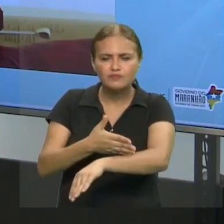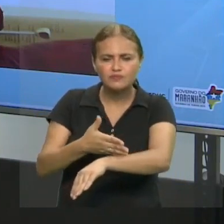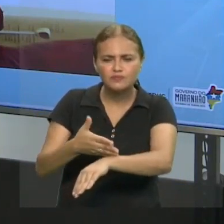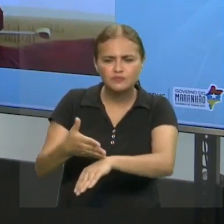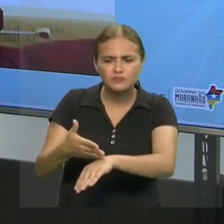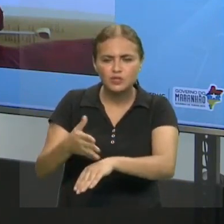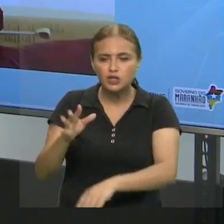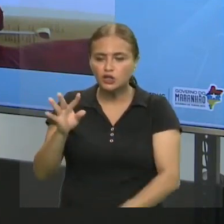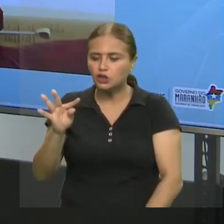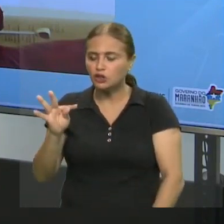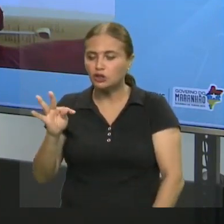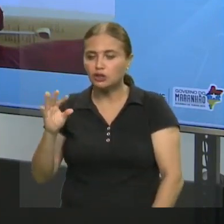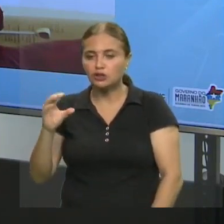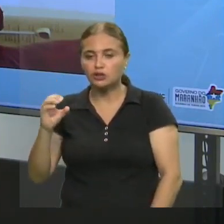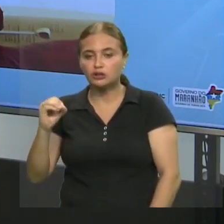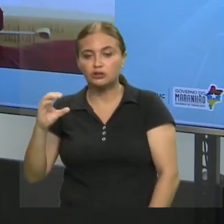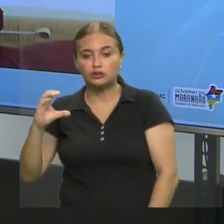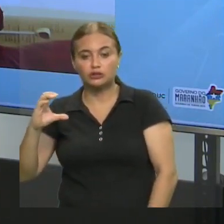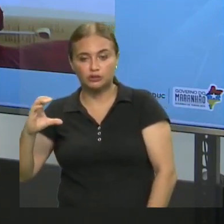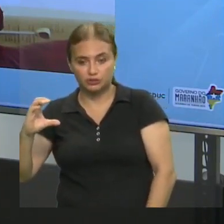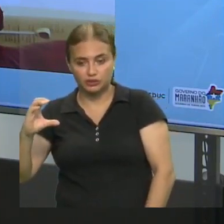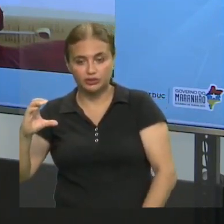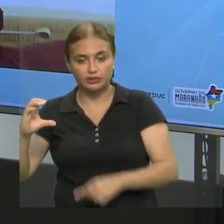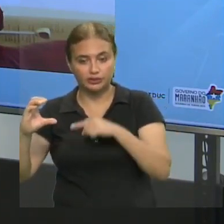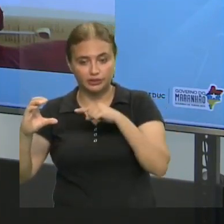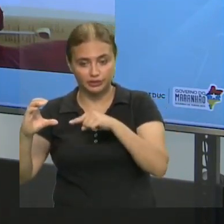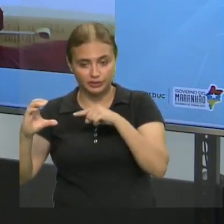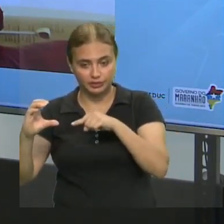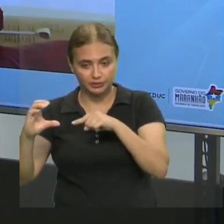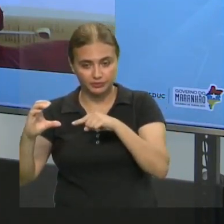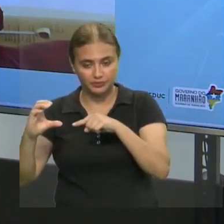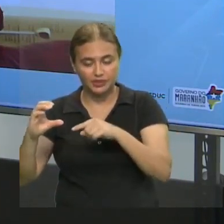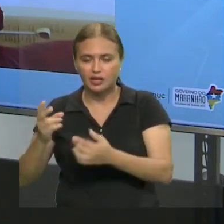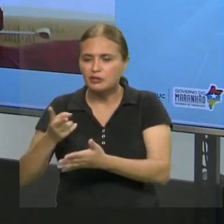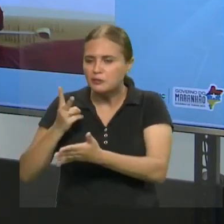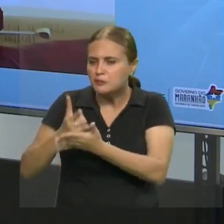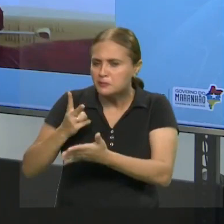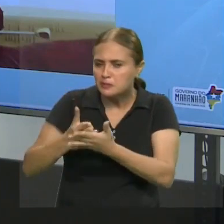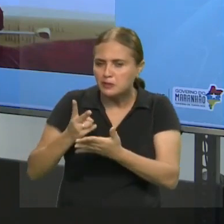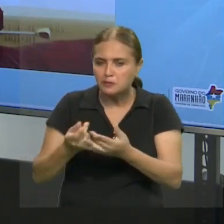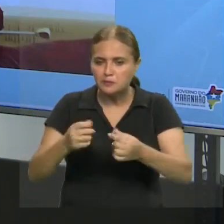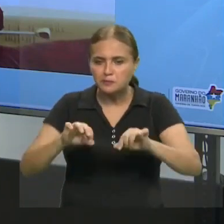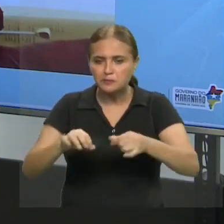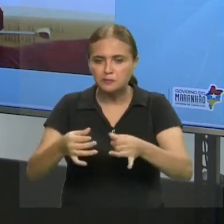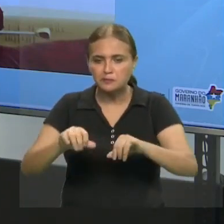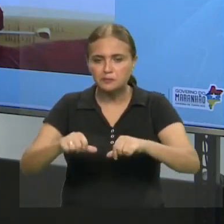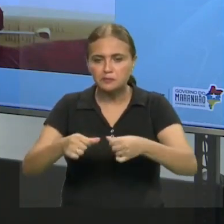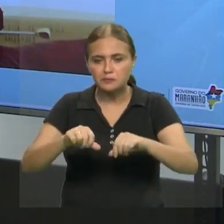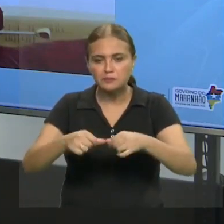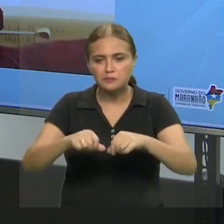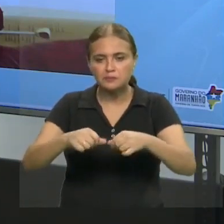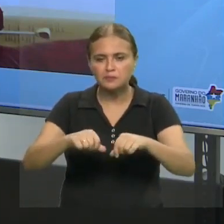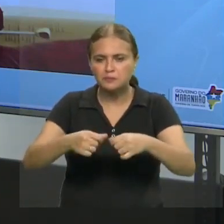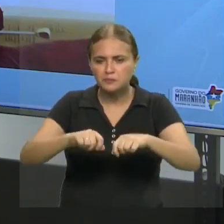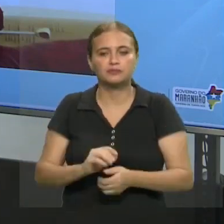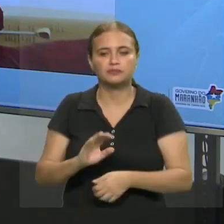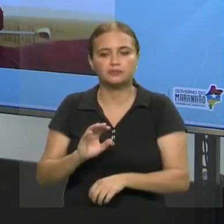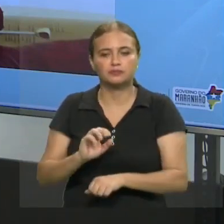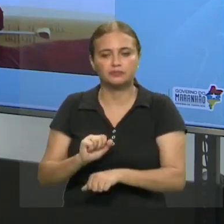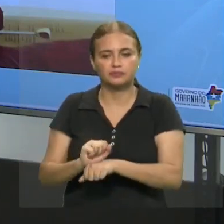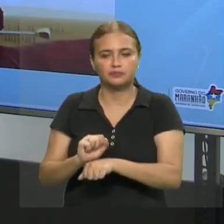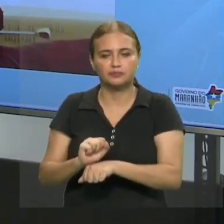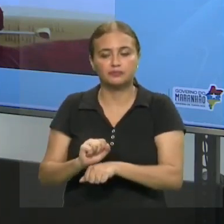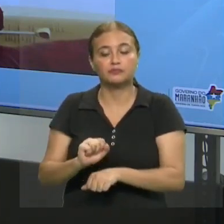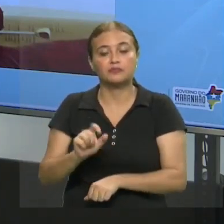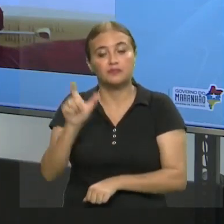transtorno obsessivo-compulsivo. Então, ela fica tricotando, e não consegue mais parar, né?